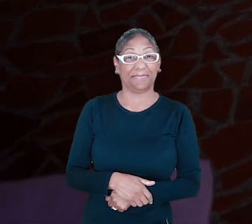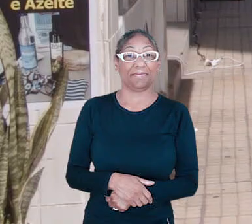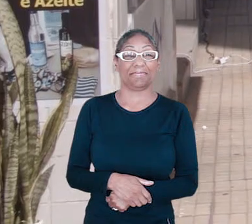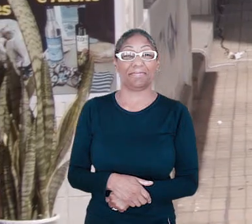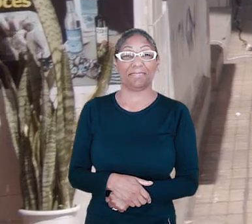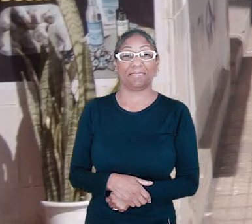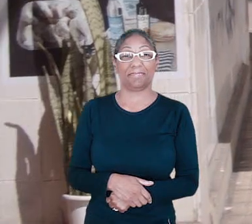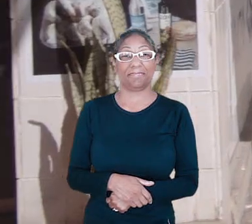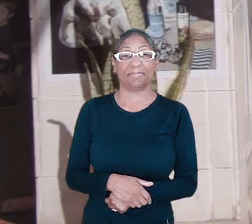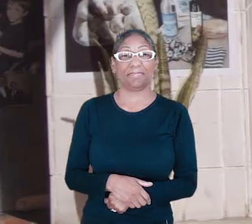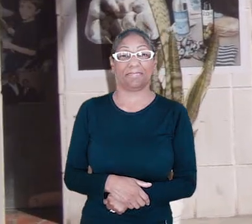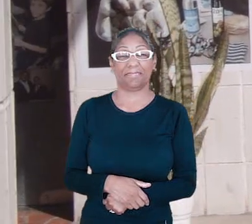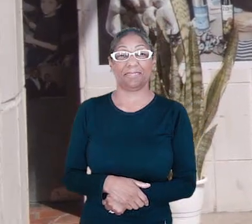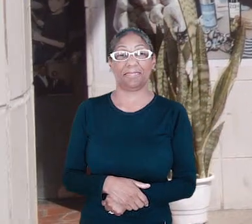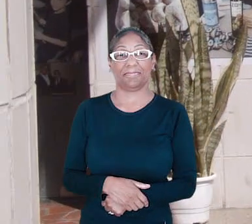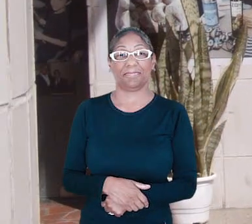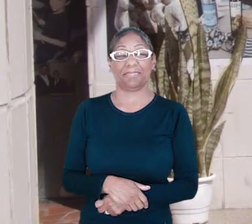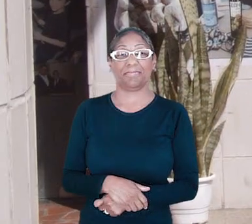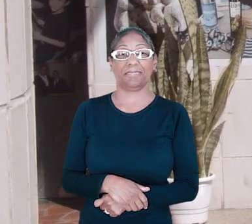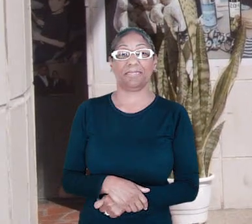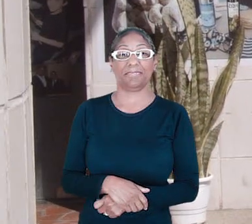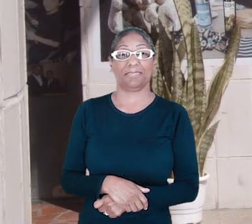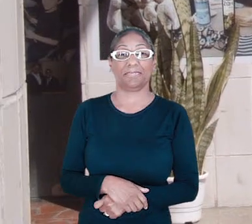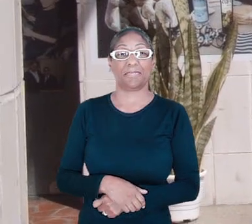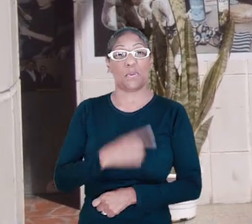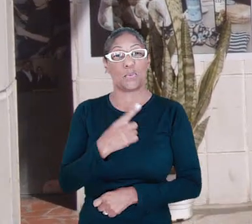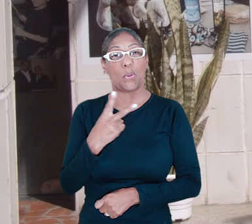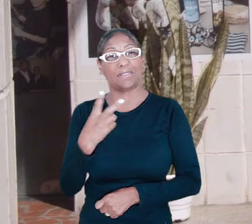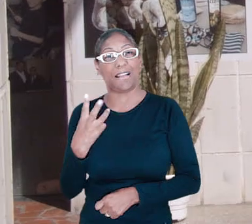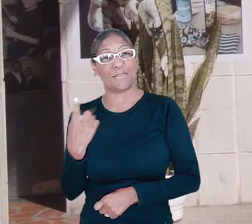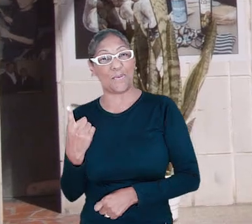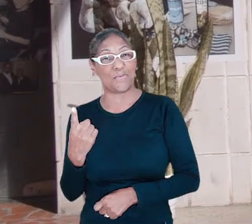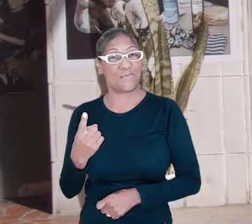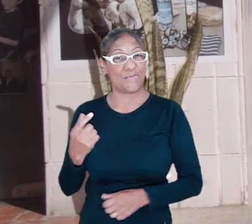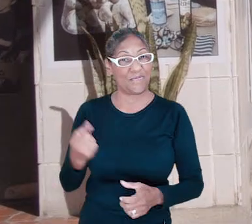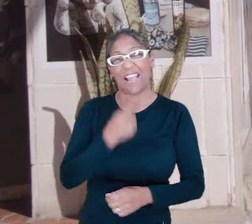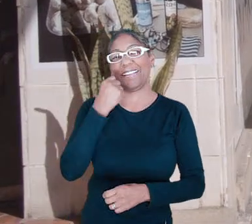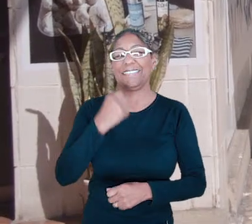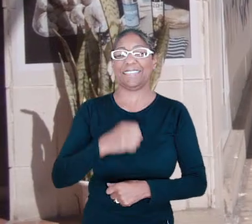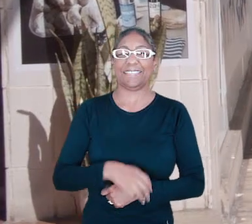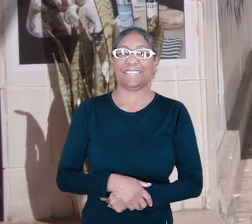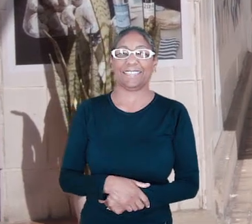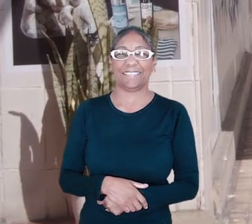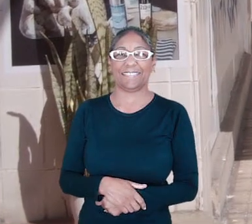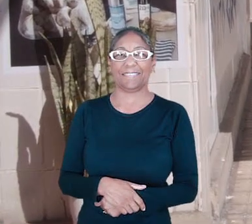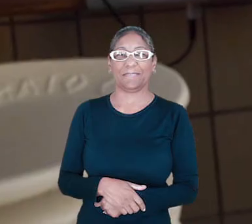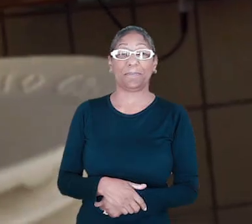Opa! Nossa, um beijo errado, hein, rapaz? 3, 2, 1 e vai! Pessoas quebrando